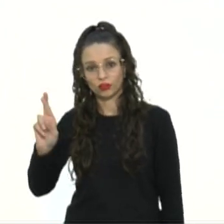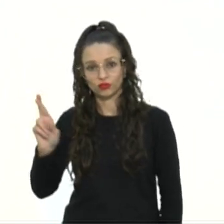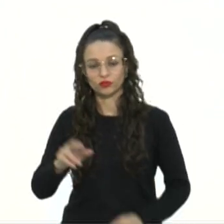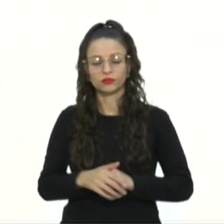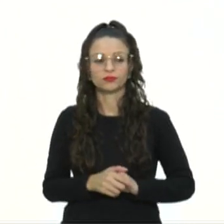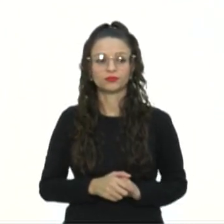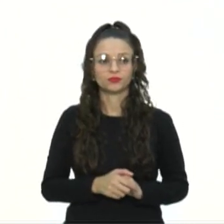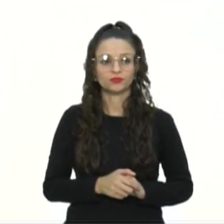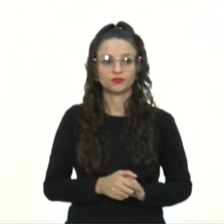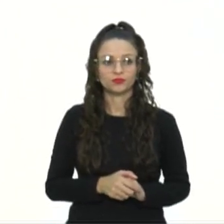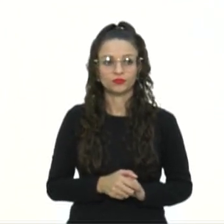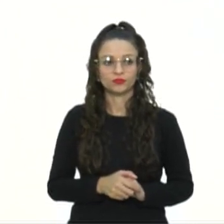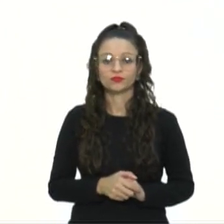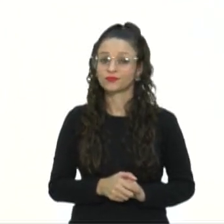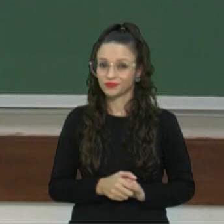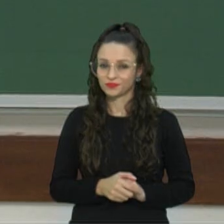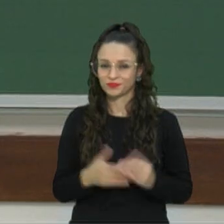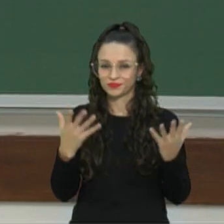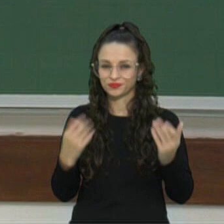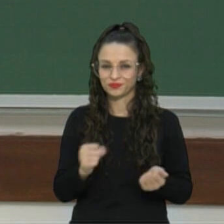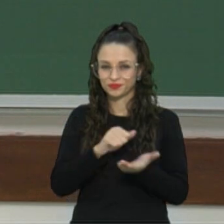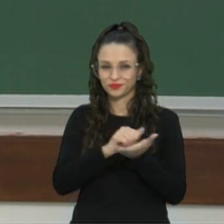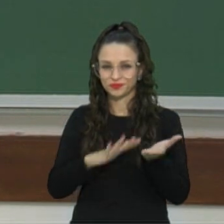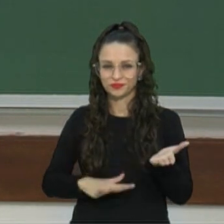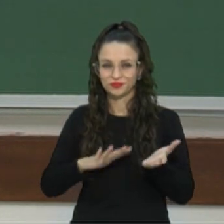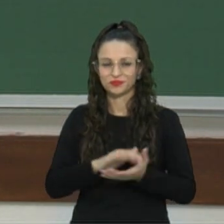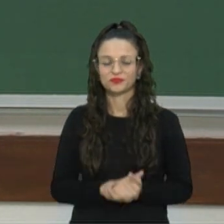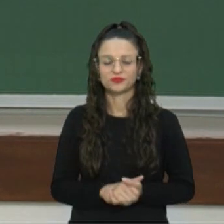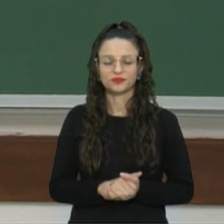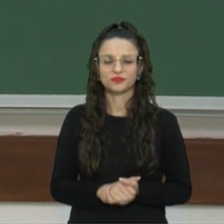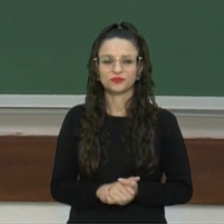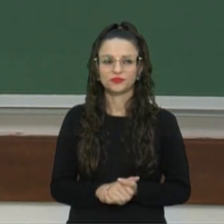reagentes. Vamos ver um exercício sobre isso?